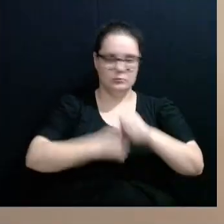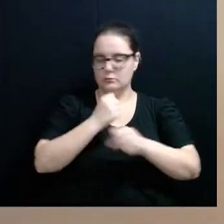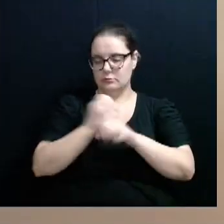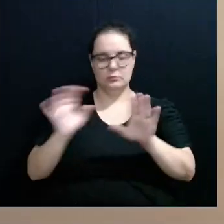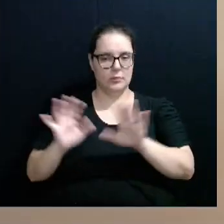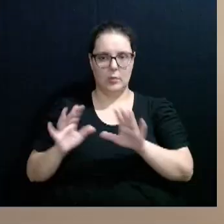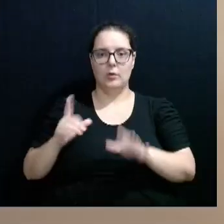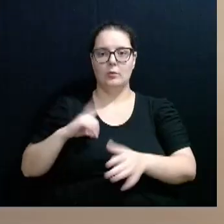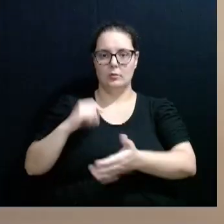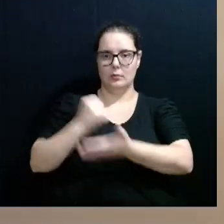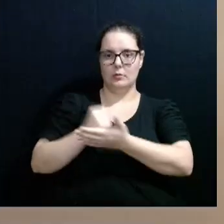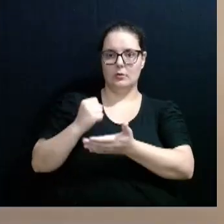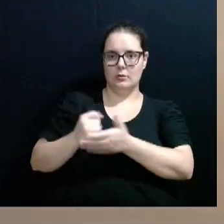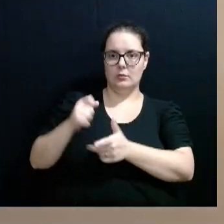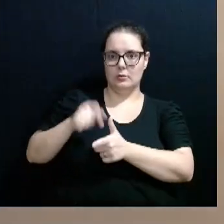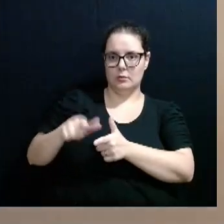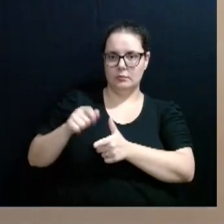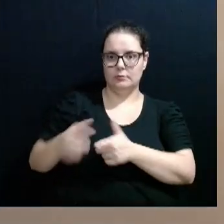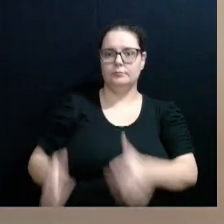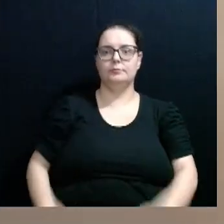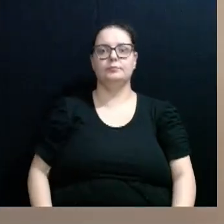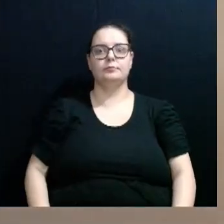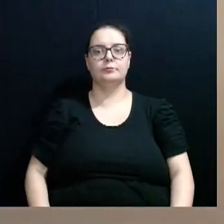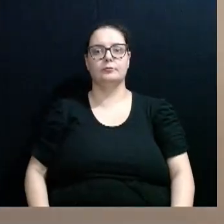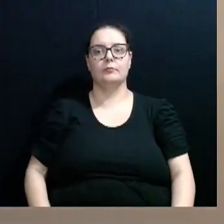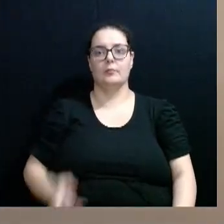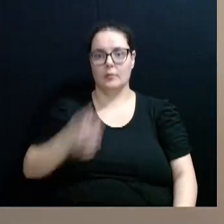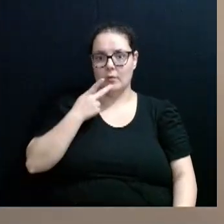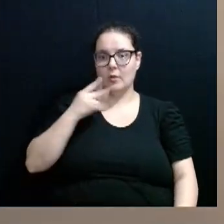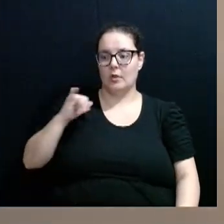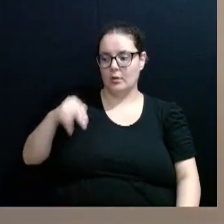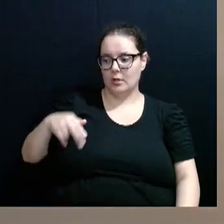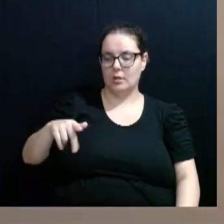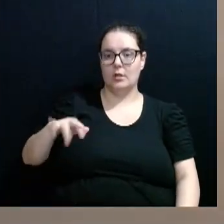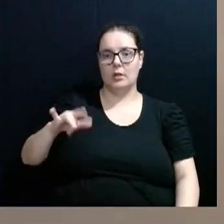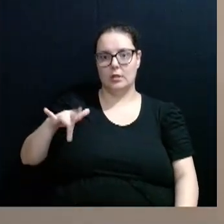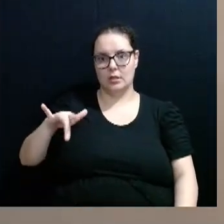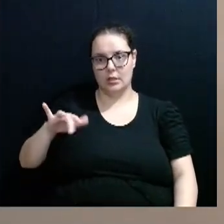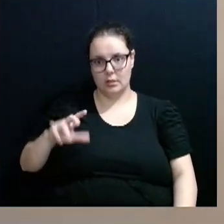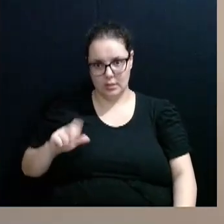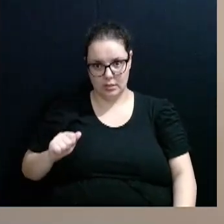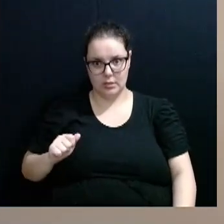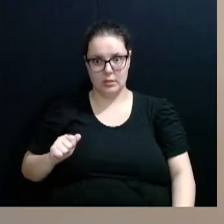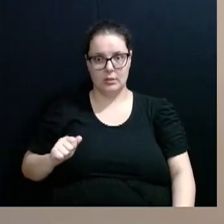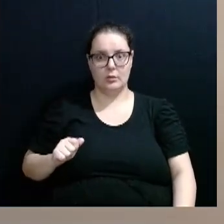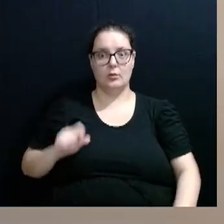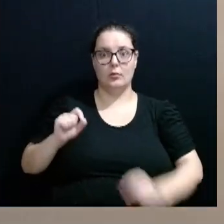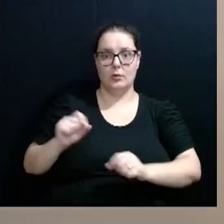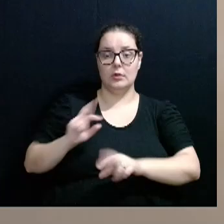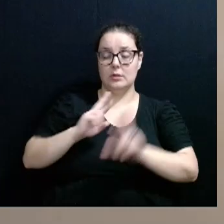aluguel que a gente fala para as inquilinas o que a gente espera delas e o que elas podem esperar da gente. Estando aquilo sendo